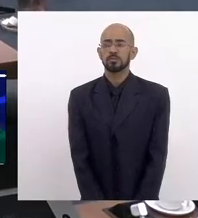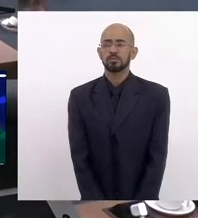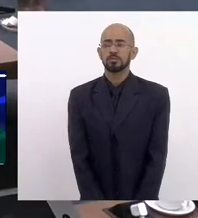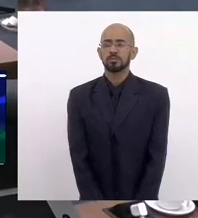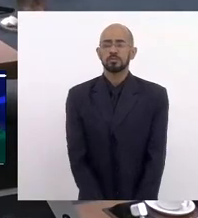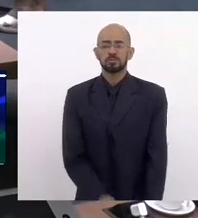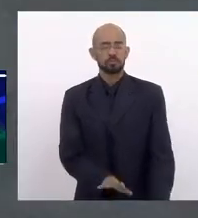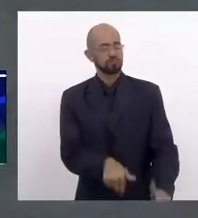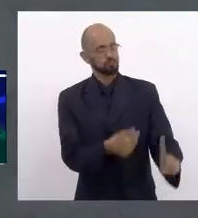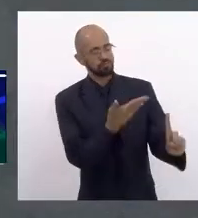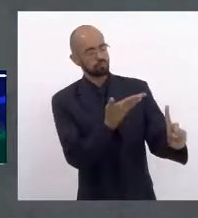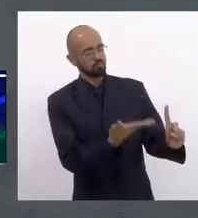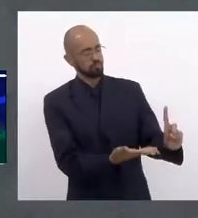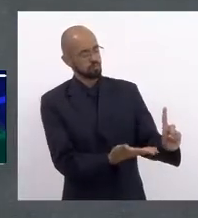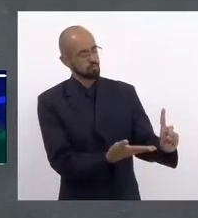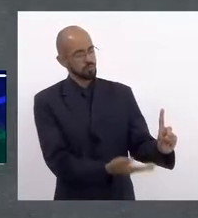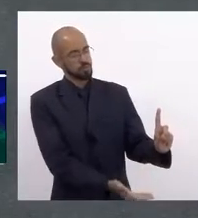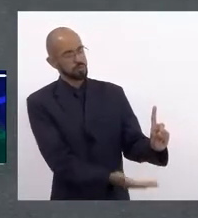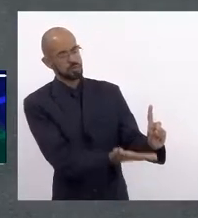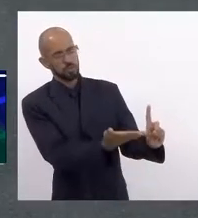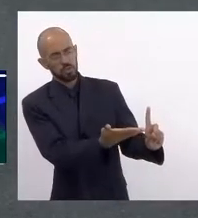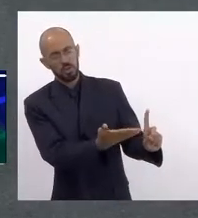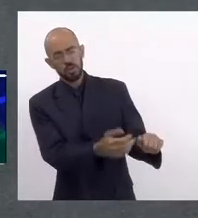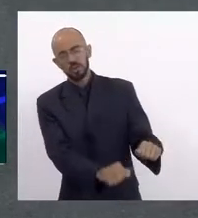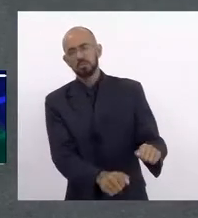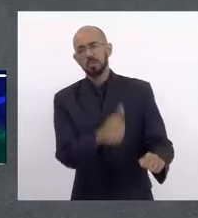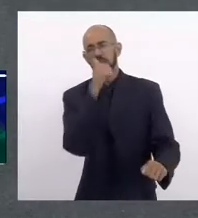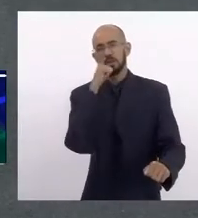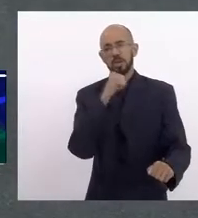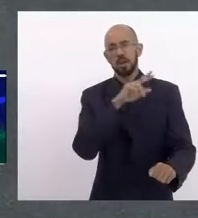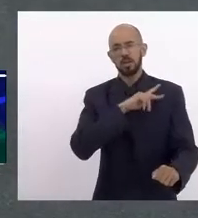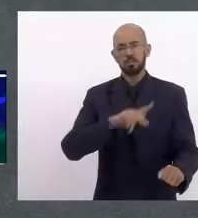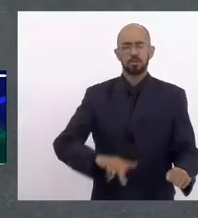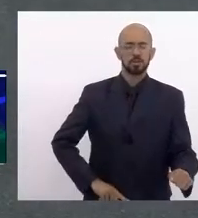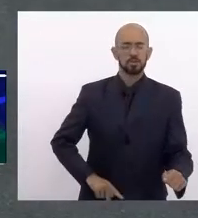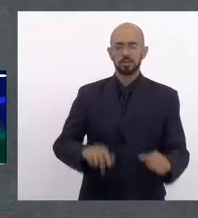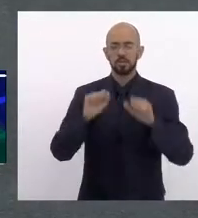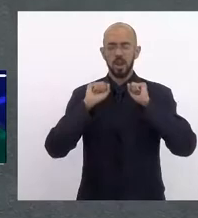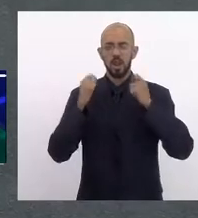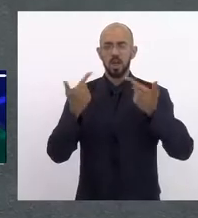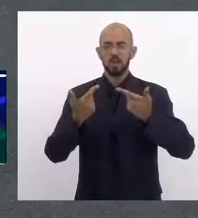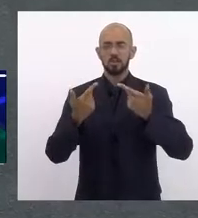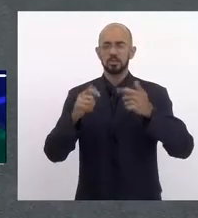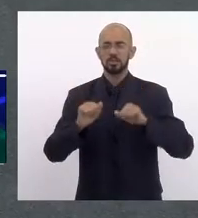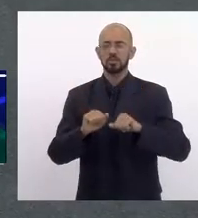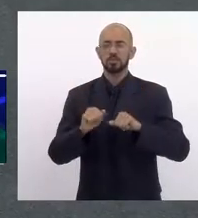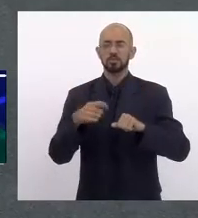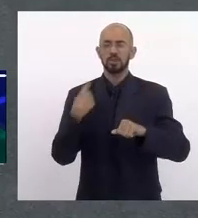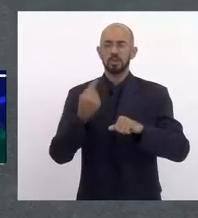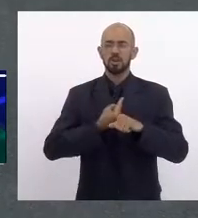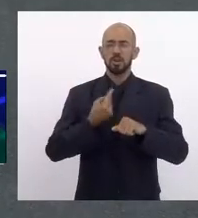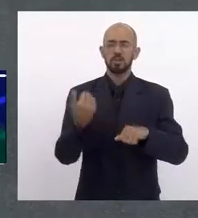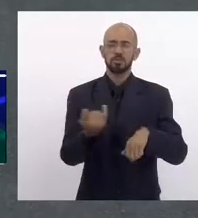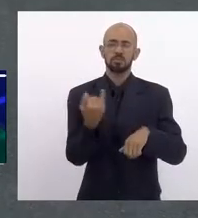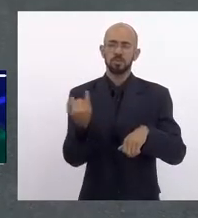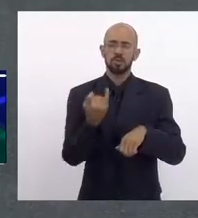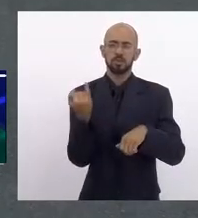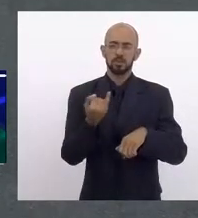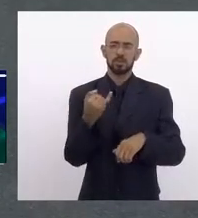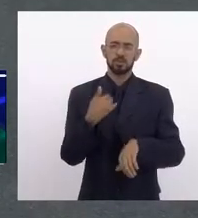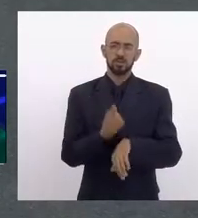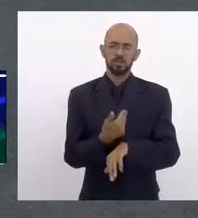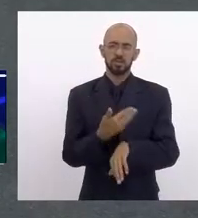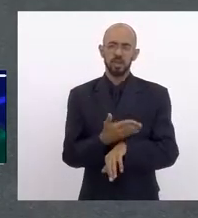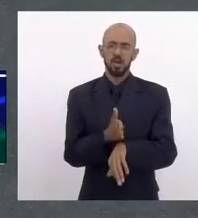Sempre elogiando Vossa Excelência, uma mulher na presidência da Alerj. Para nós é muito importante, toda vez que a